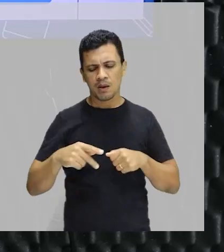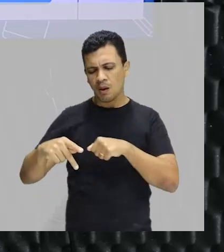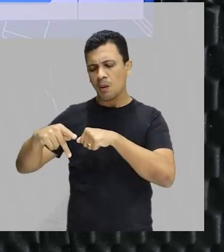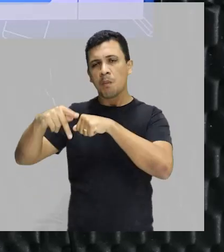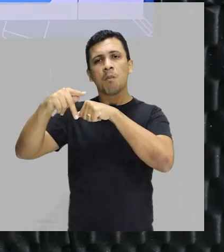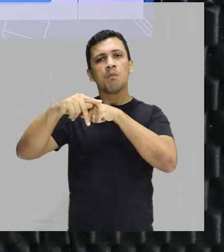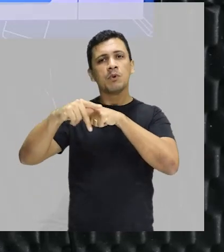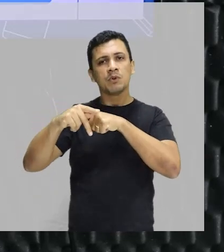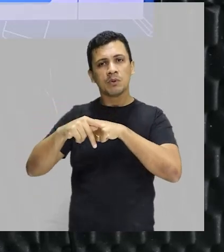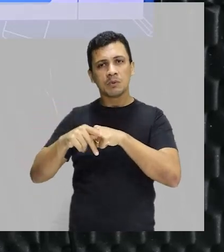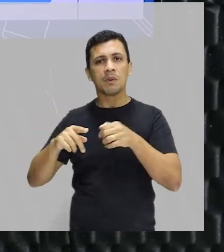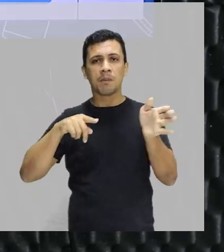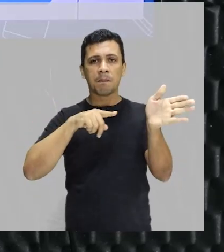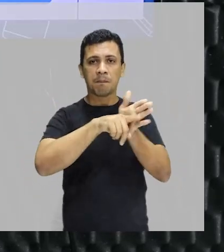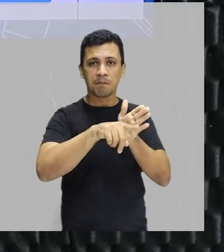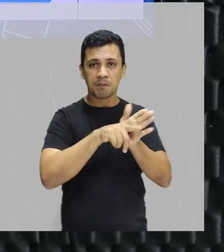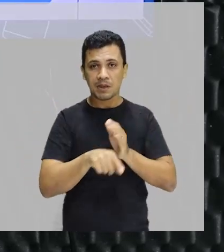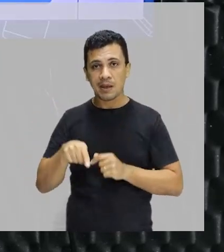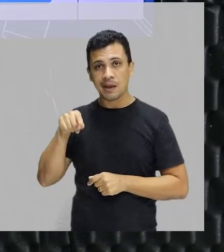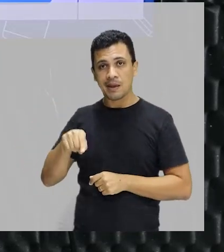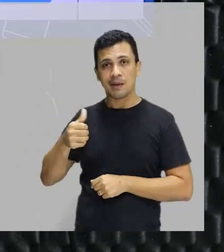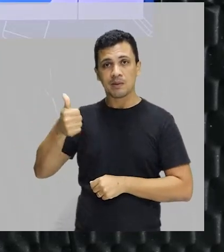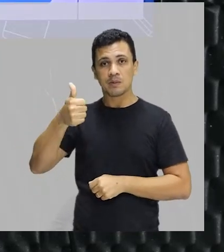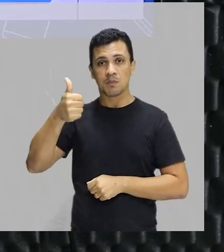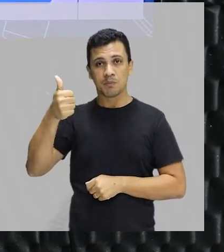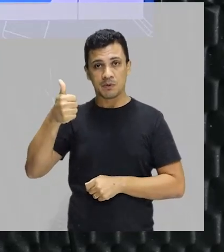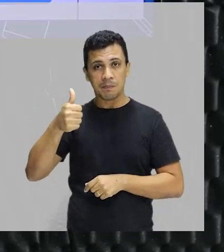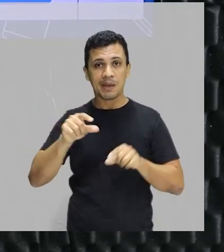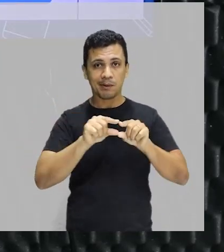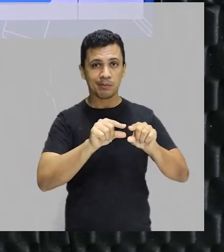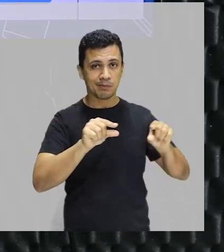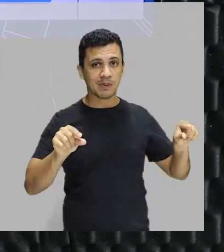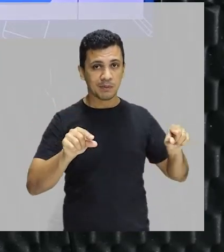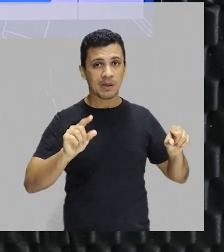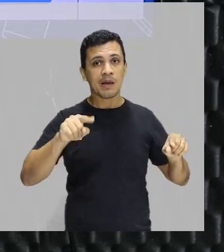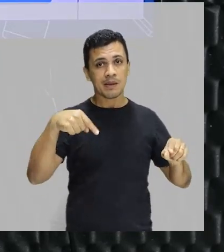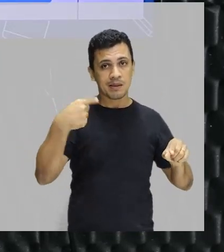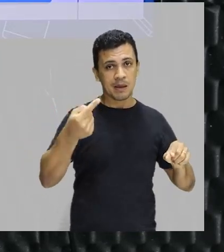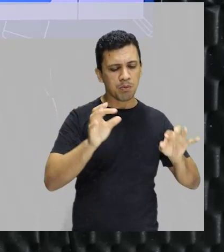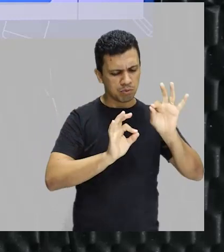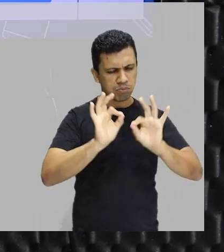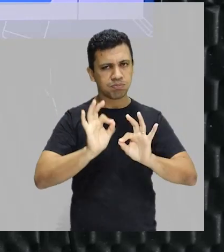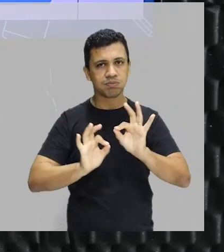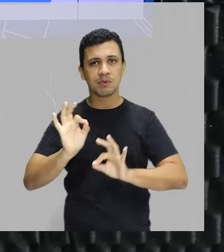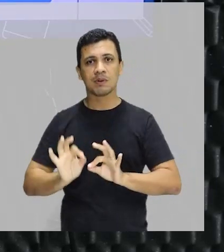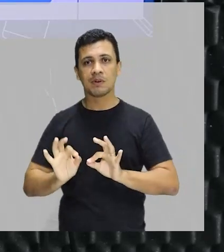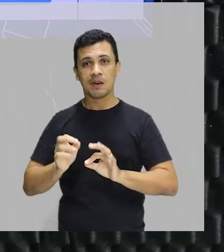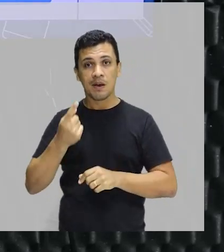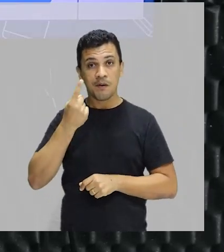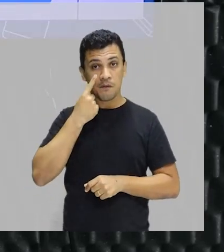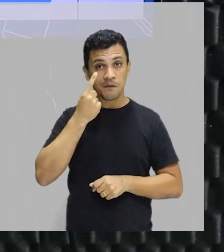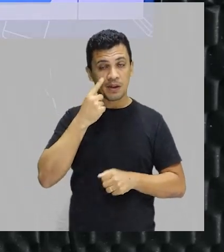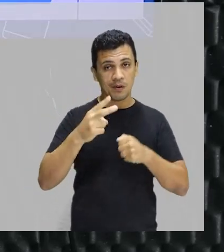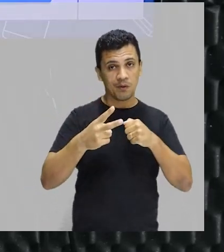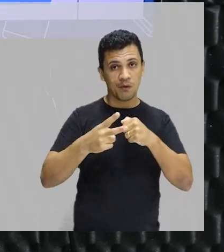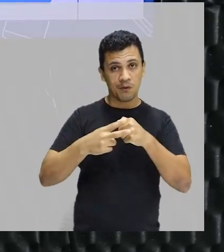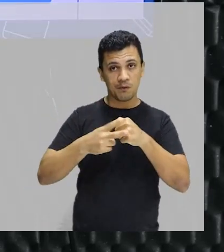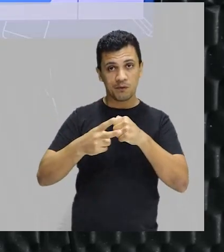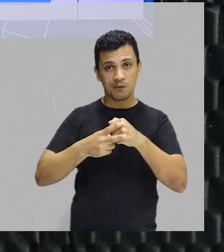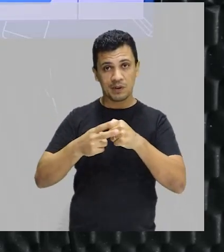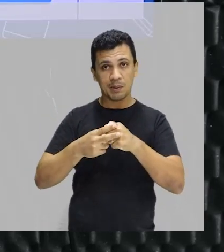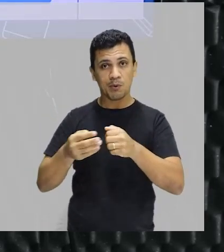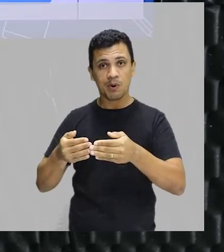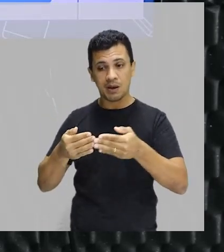eles têm prioridade, tá? Eles vêm primeiro e depois você faz a montagem. Olha o verbo auxiliar antes do sujeito,